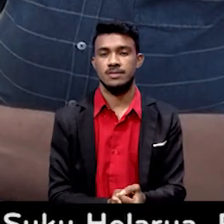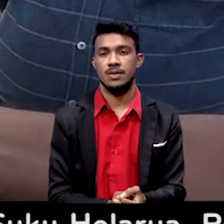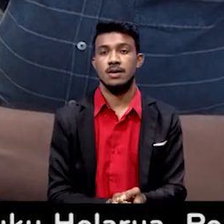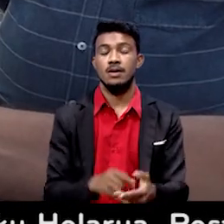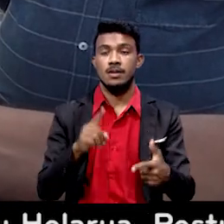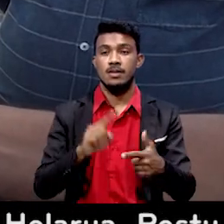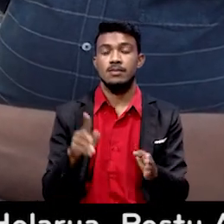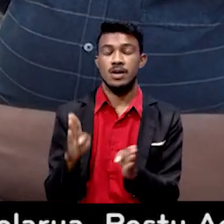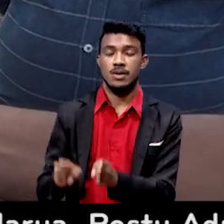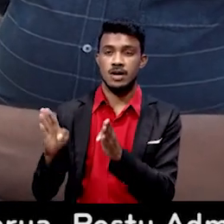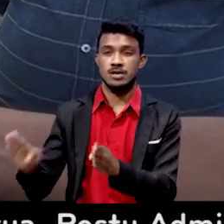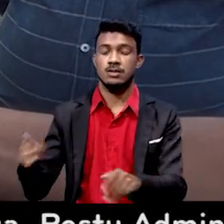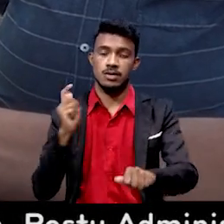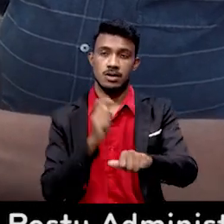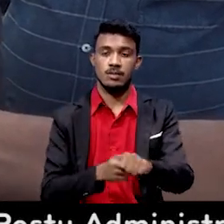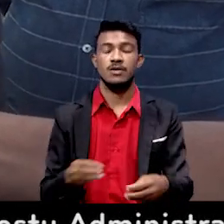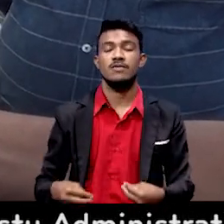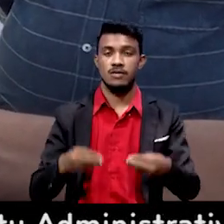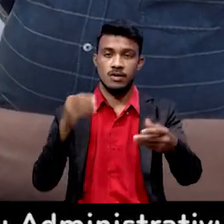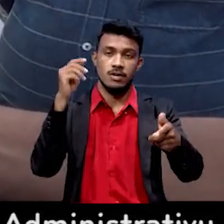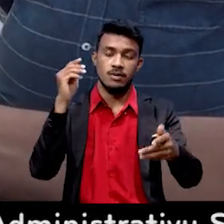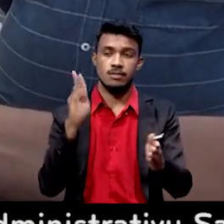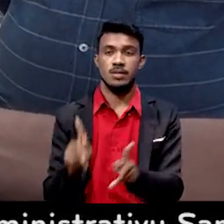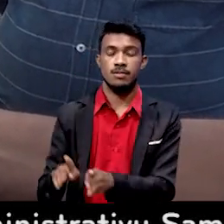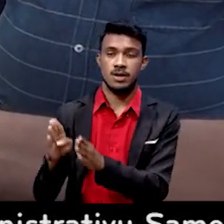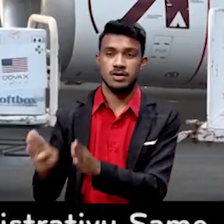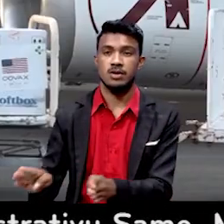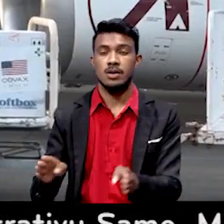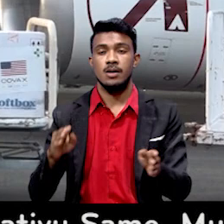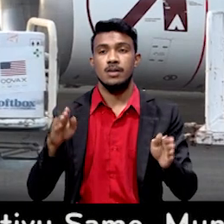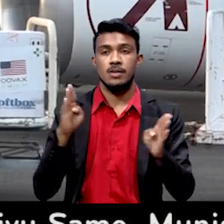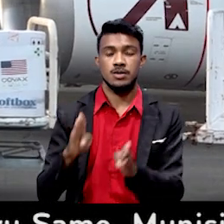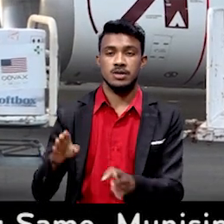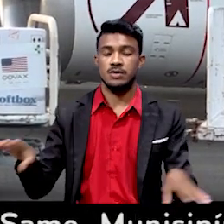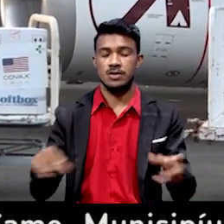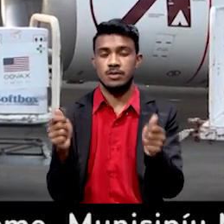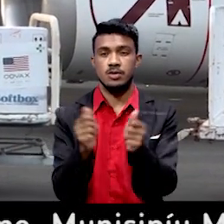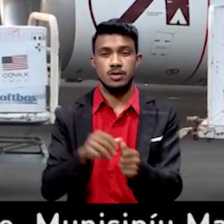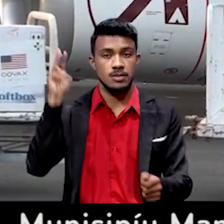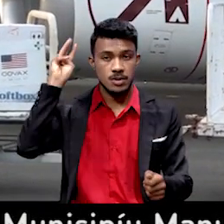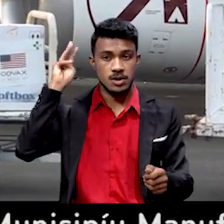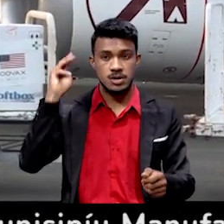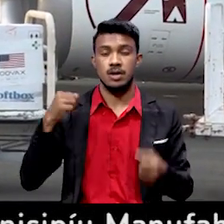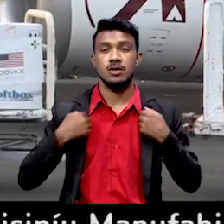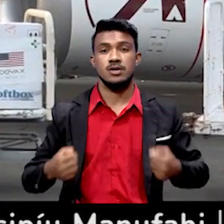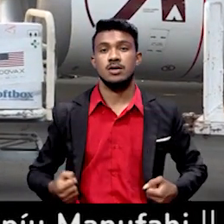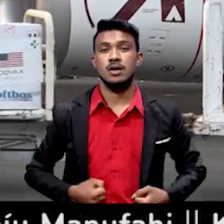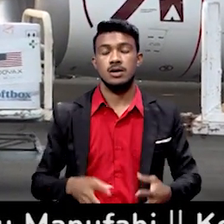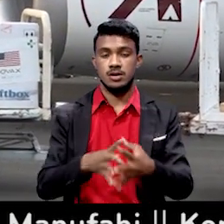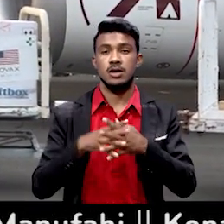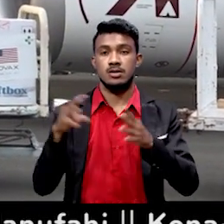Preparação, bom, durante né, a lá na preparação e tá serviço muito com o Ministério da Saúde. Antes de nós, Estados Unidos da América oferece